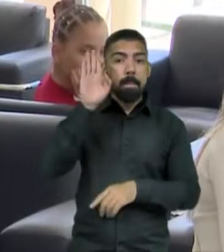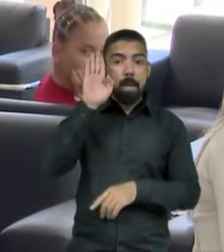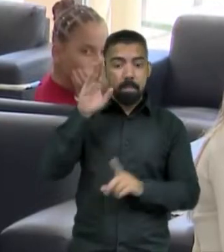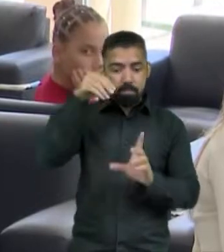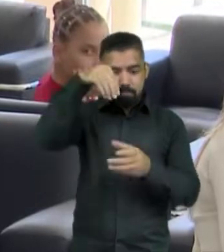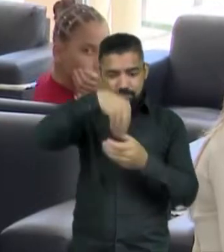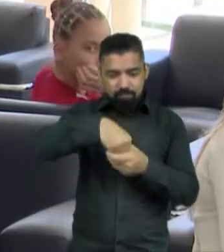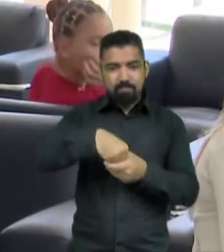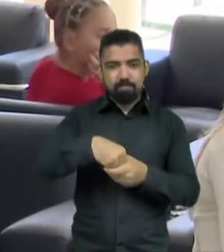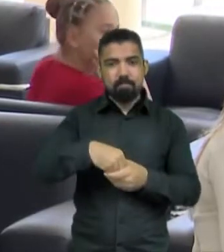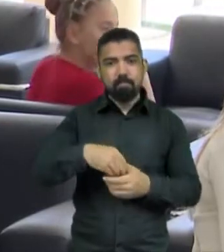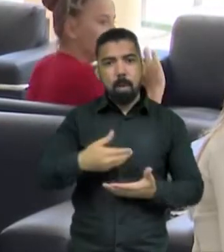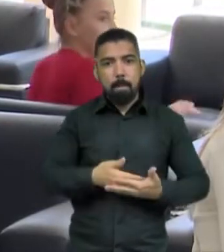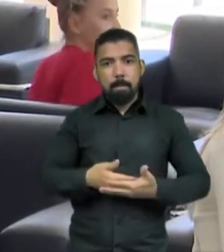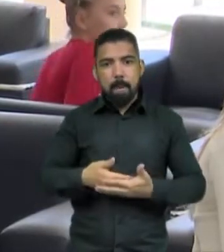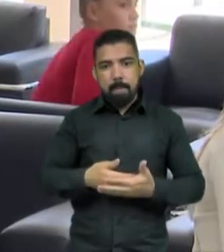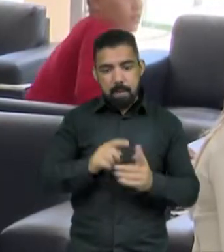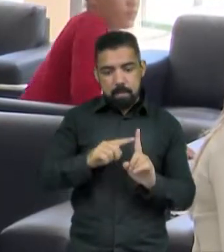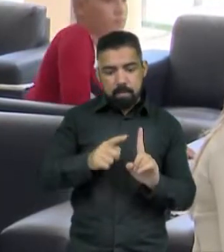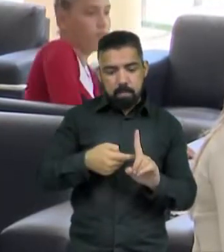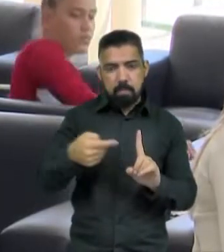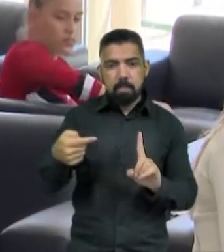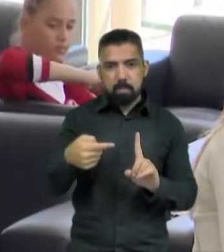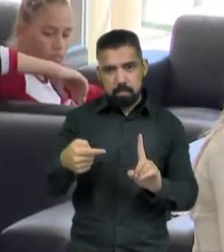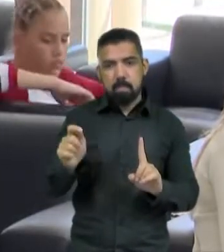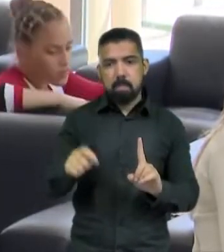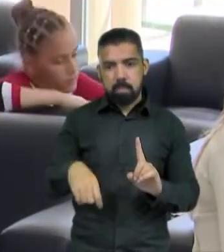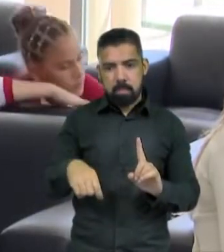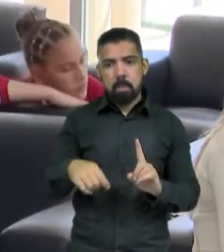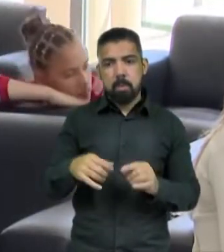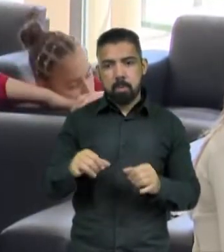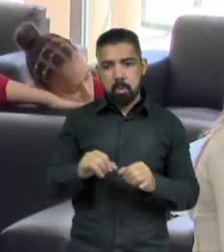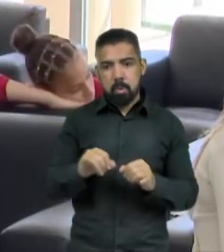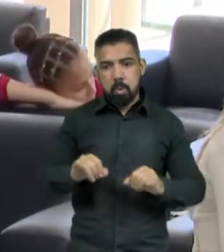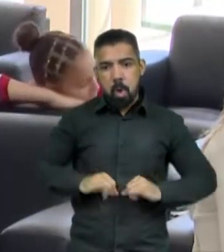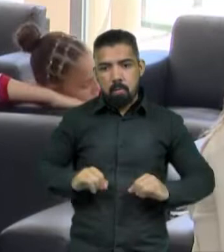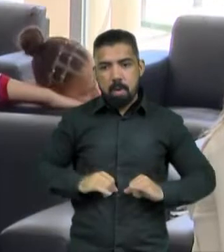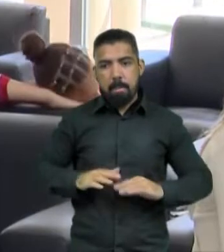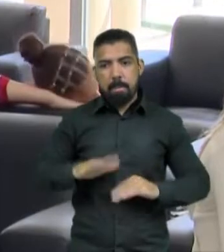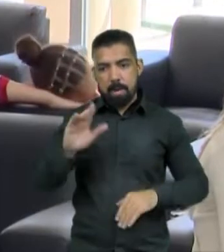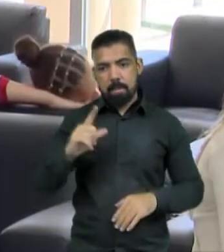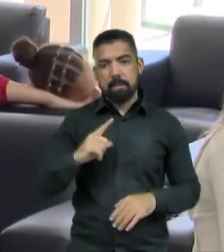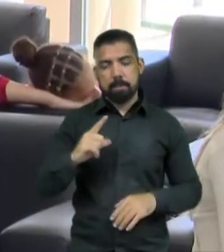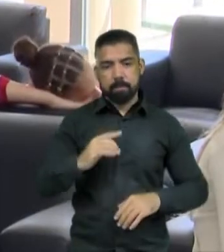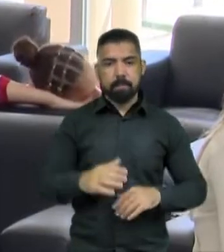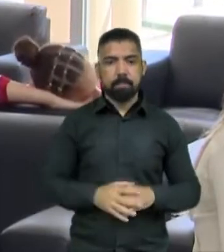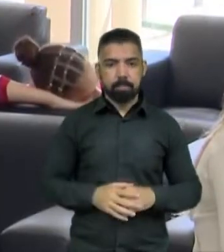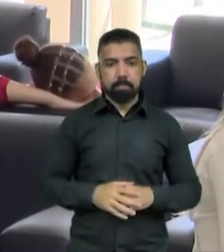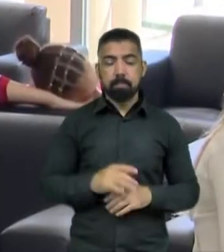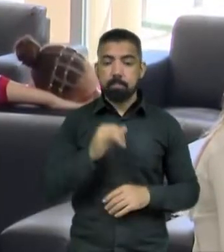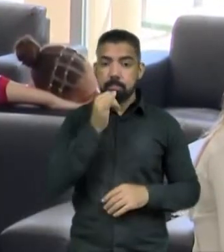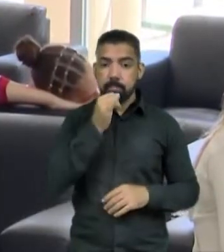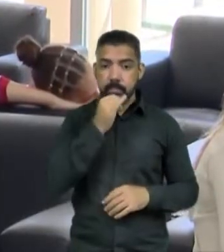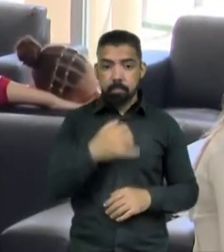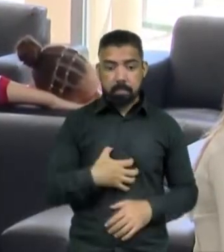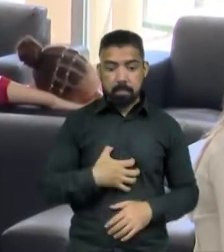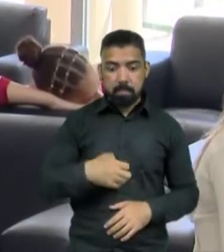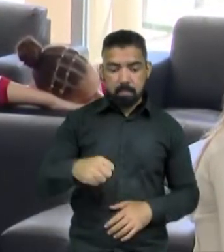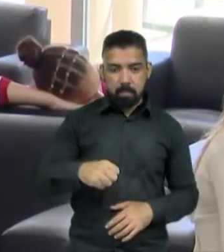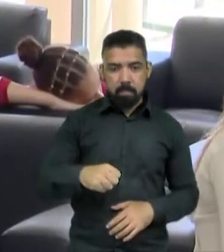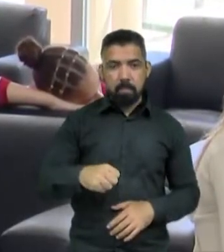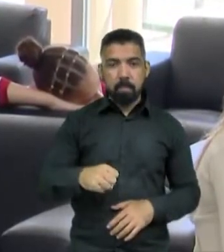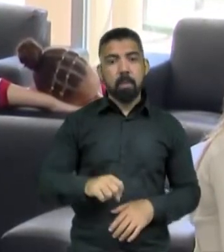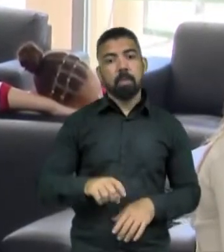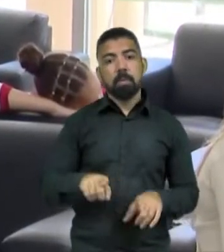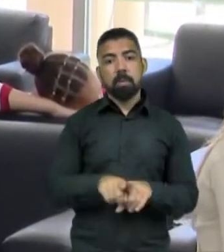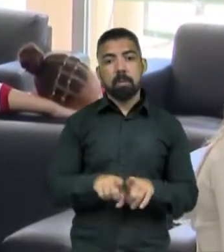está transportando, está trazendo no útero. Para a mãe, eu posso provocar o abortamento precoce, o trabalho de parto